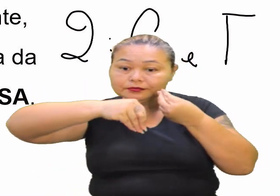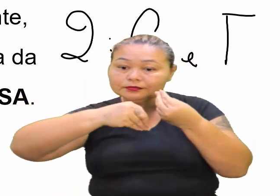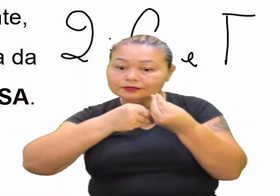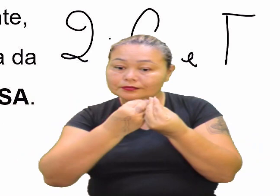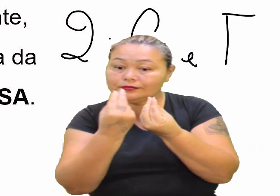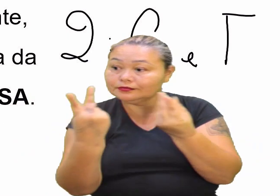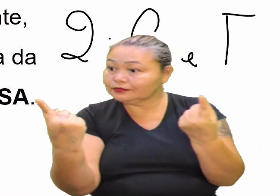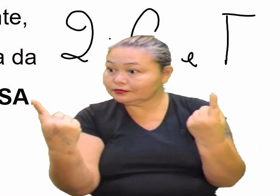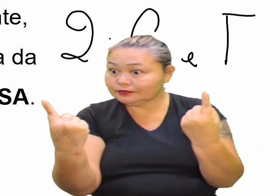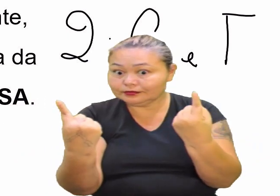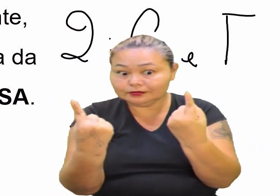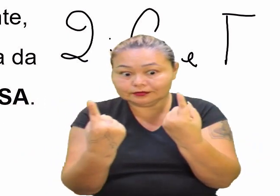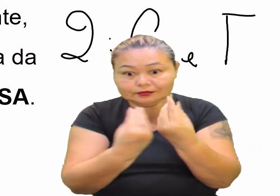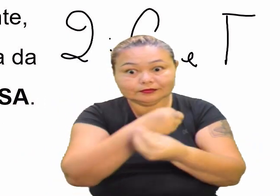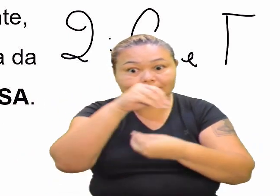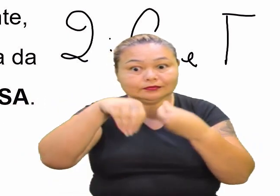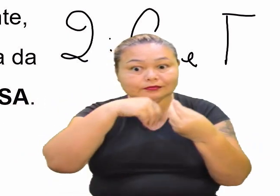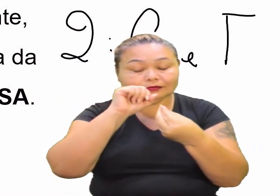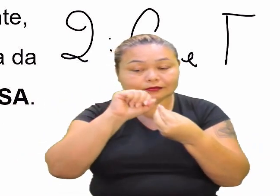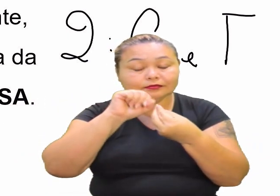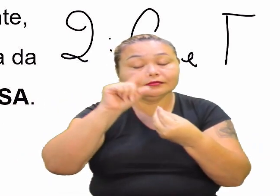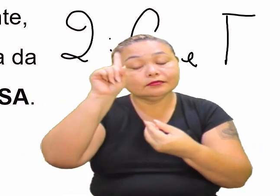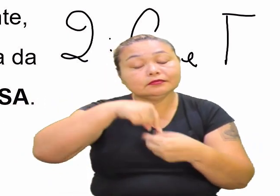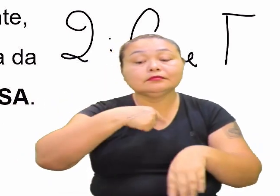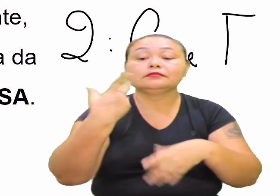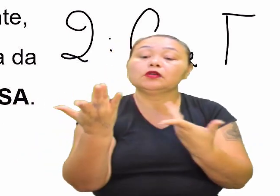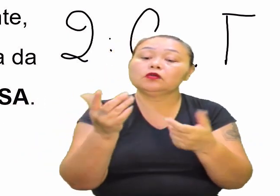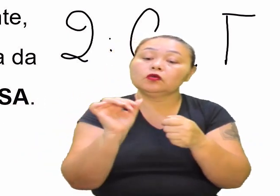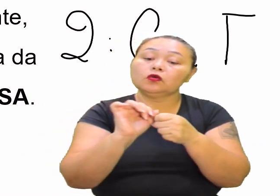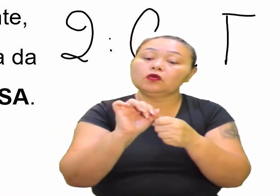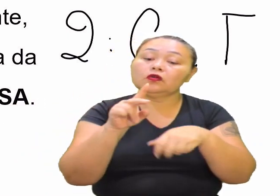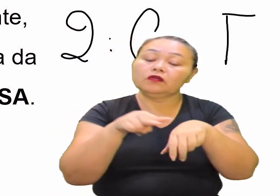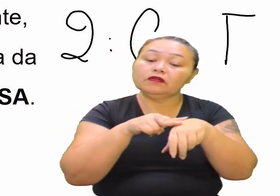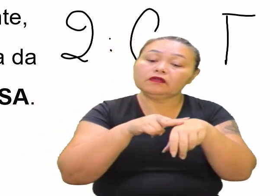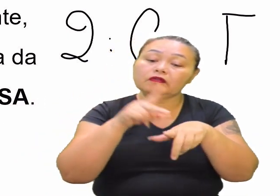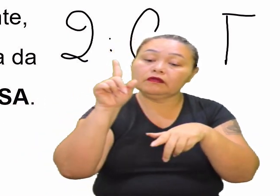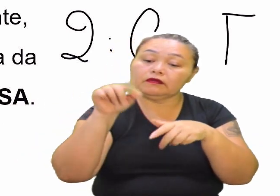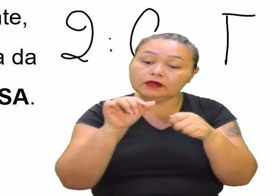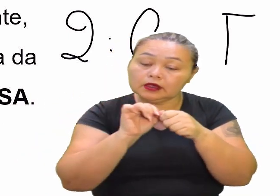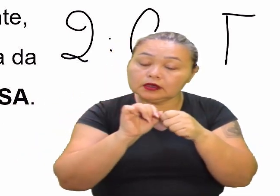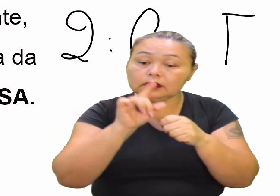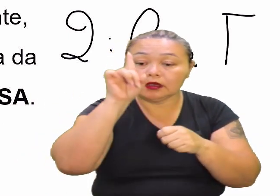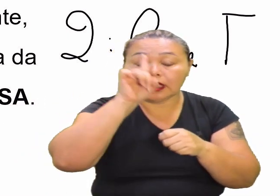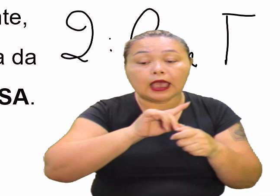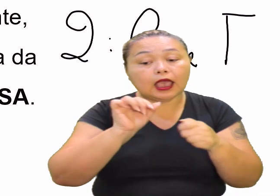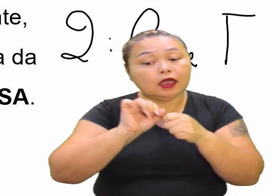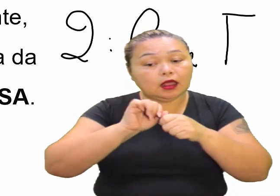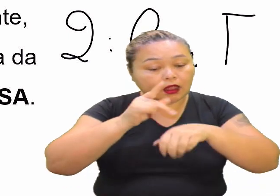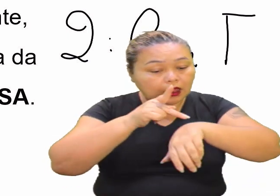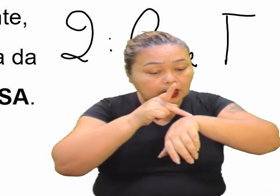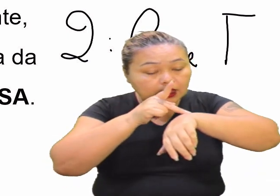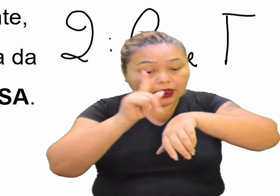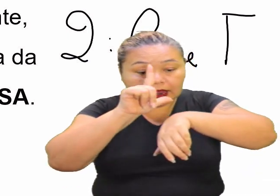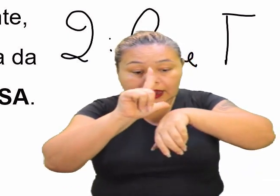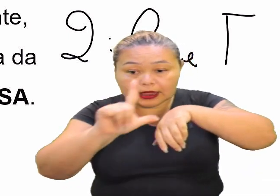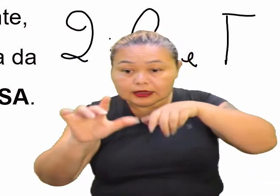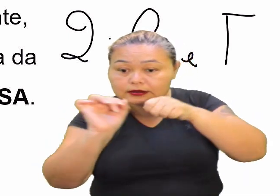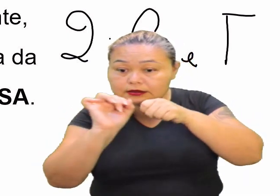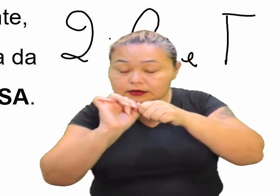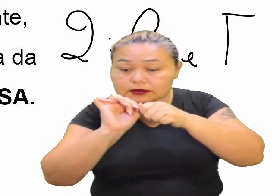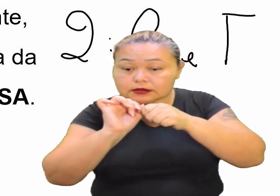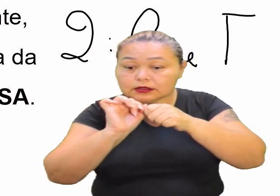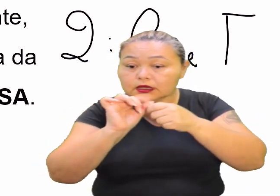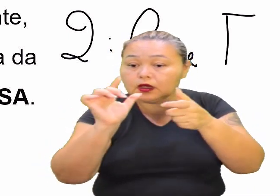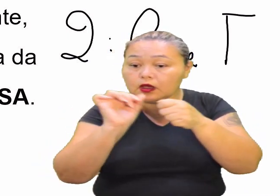quê, professor? Ele pegou verde e amarelo. Só que pegou uma amarela lisa e uma